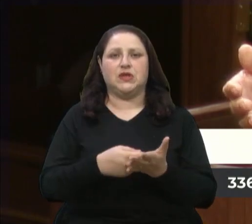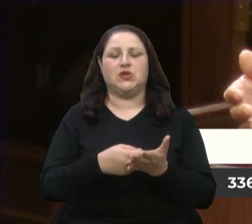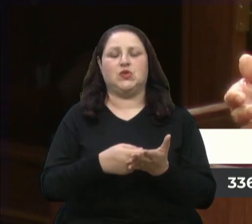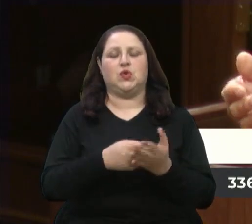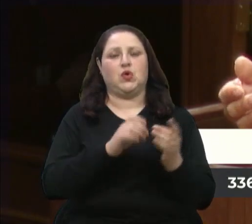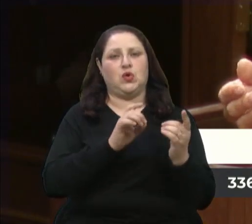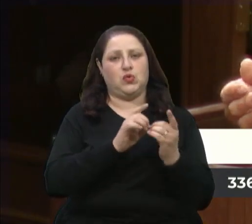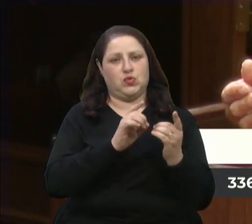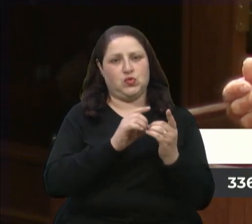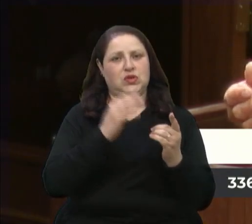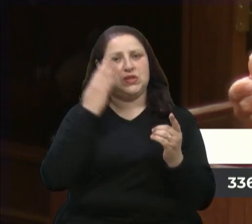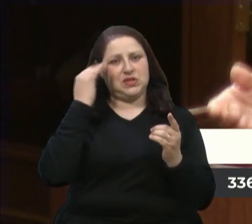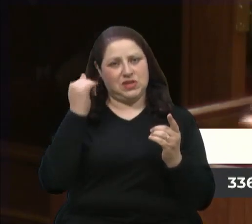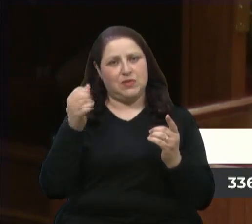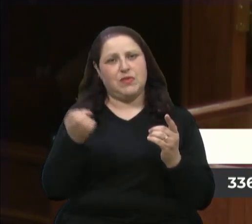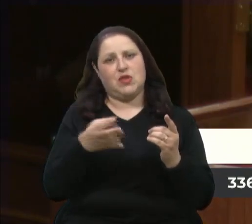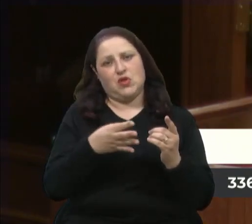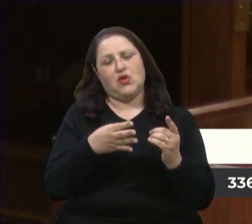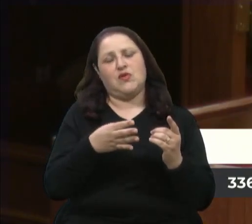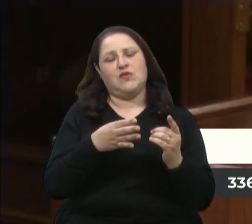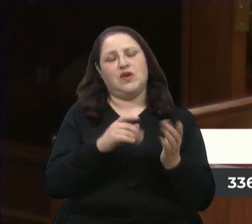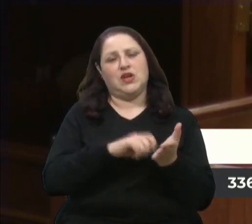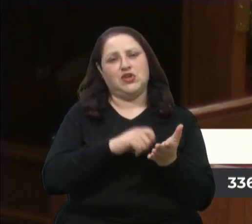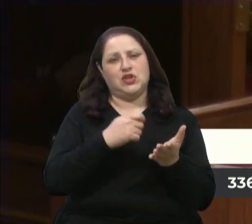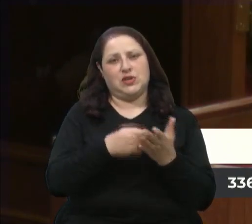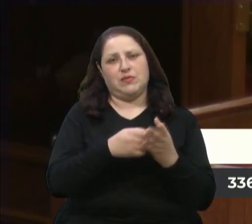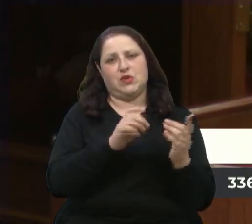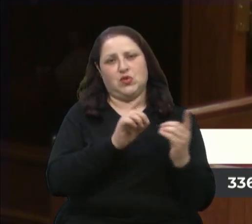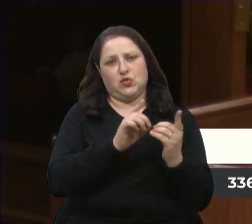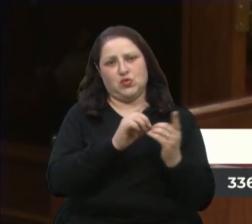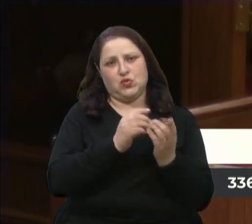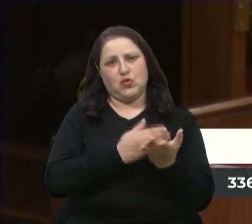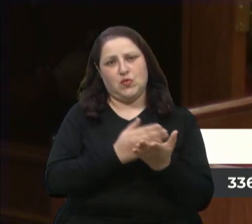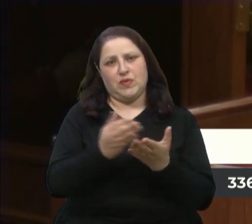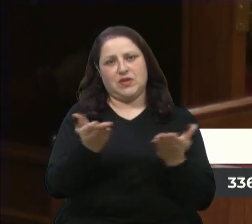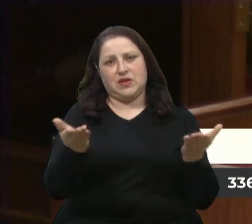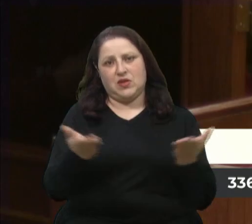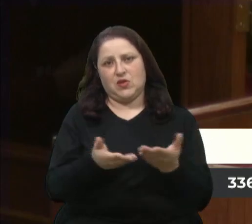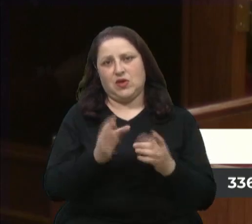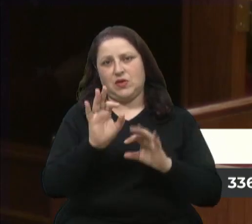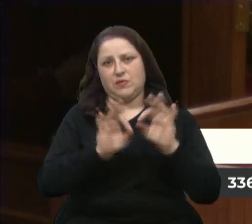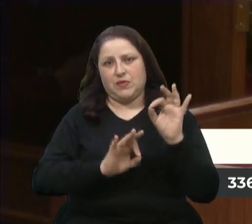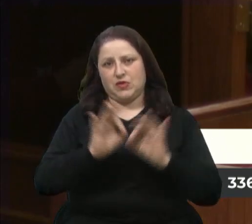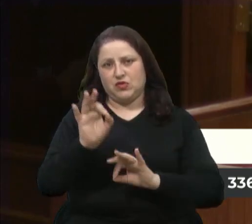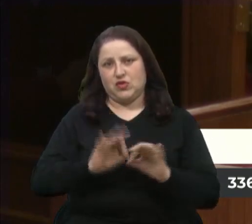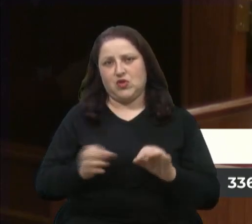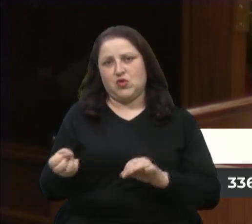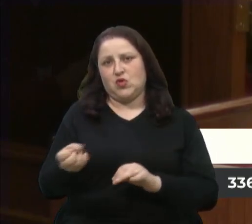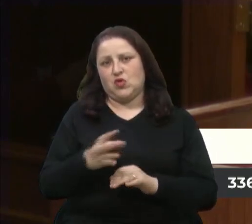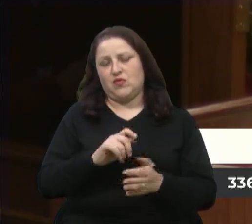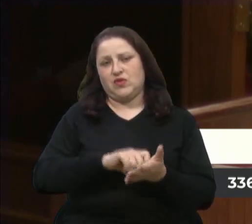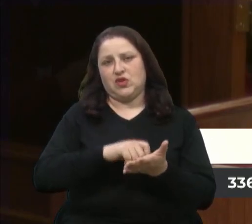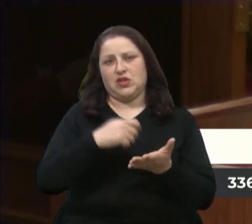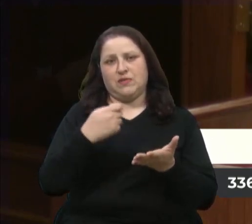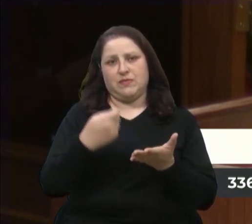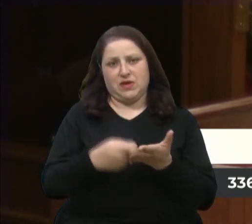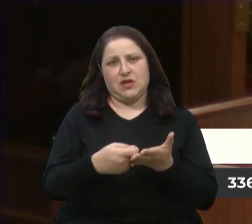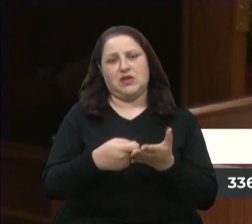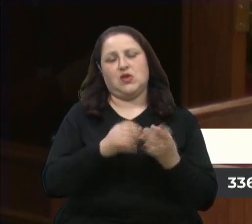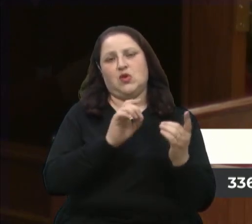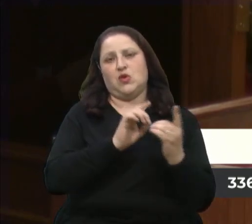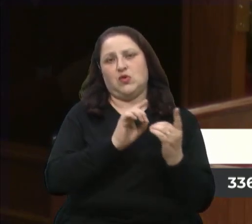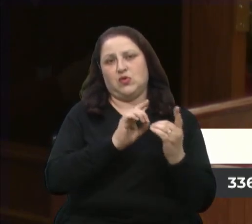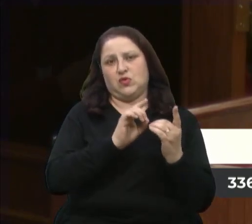agendamento, né? Eles está começando agora esse projeto desse novo agendamento de